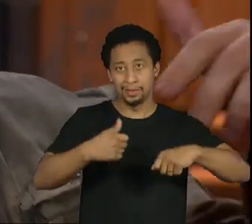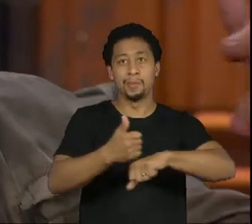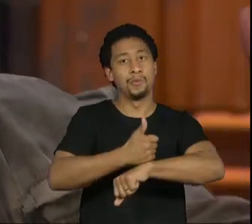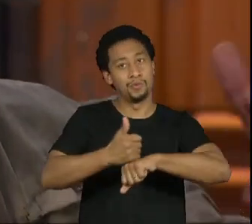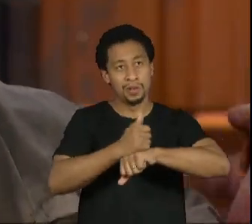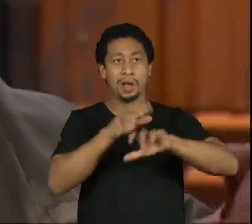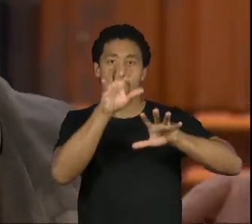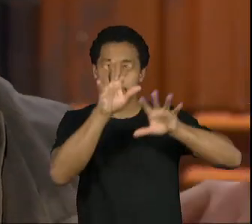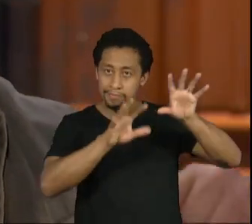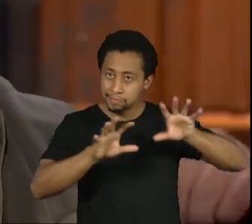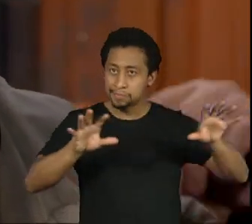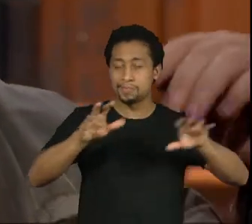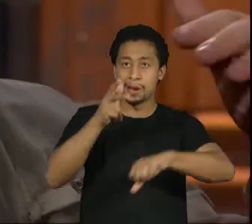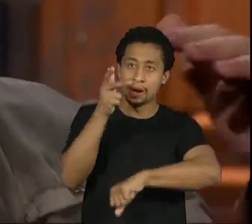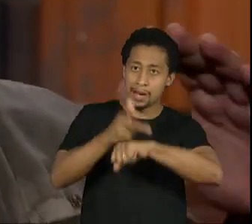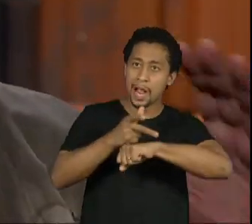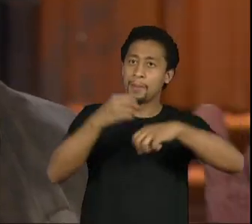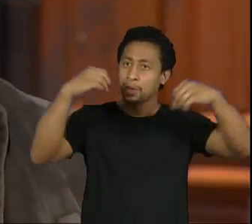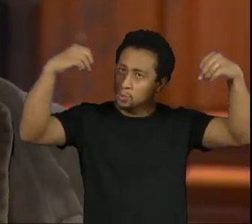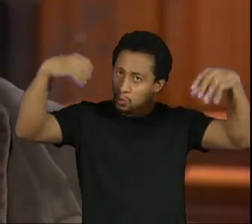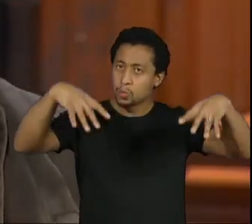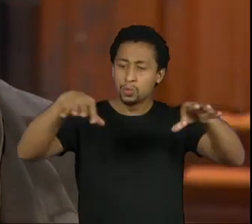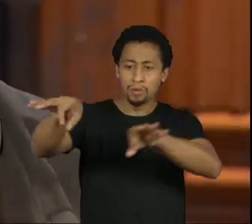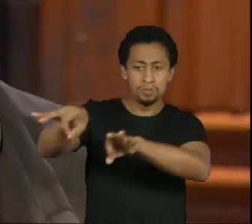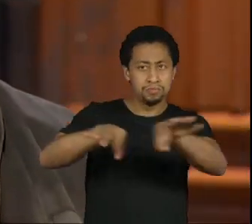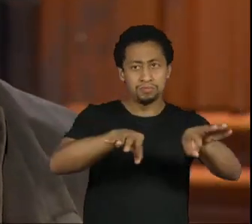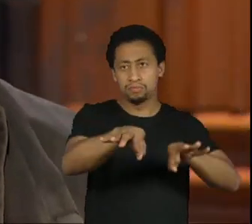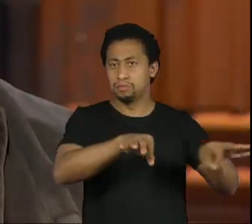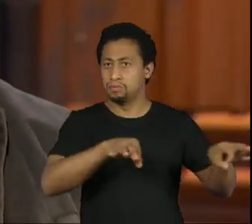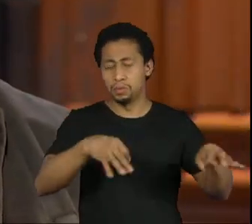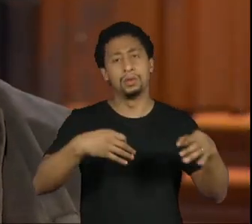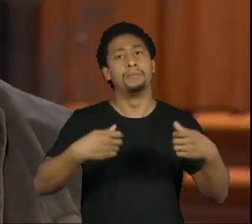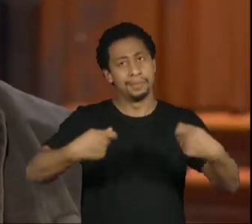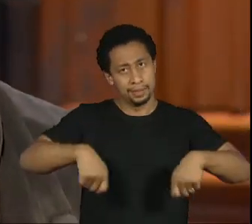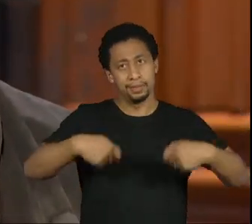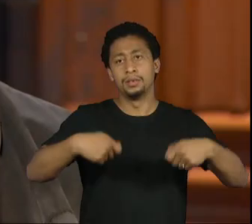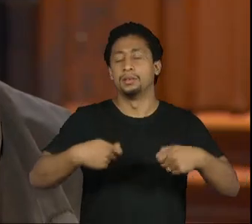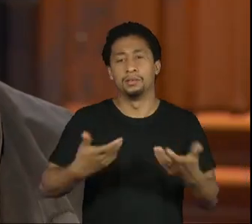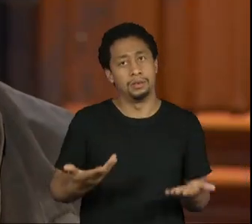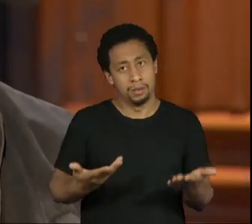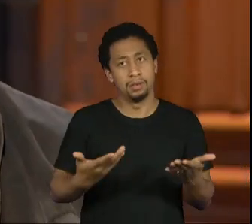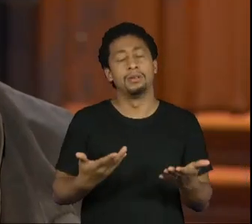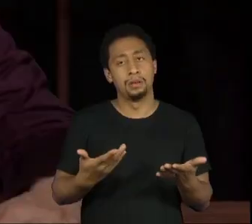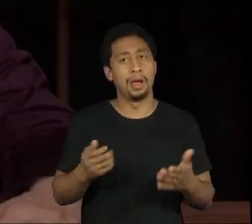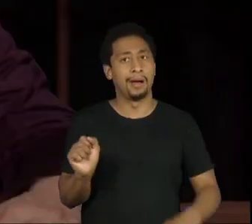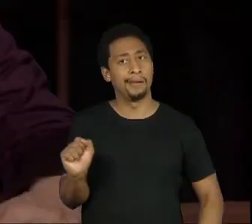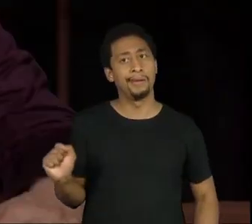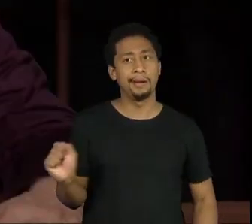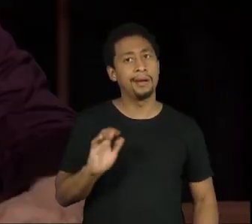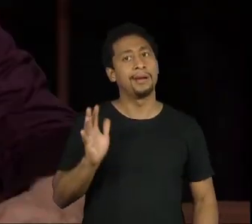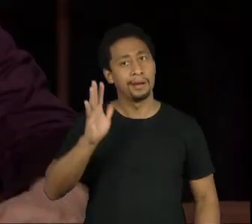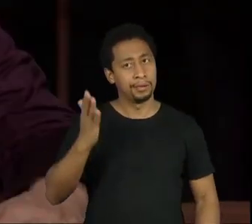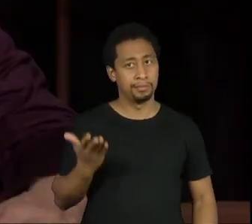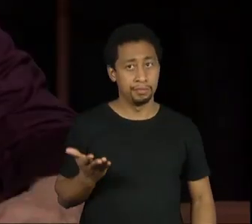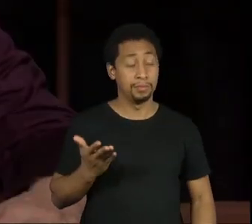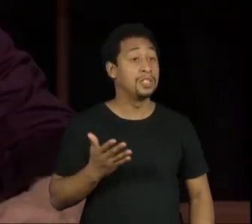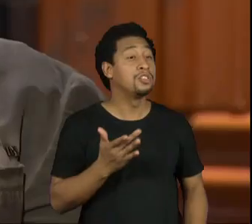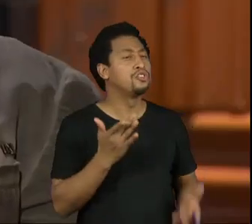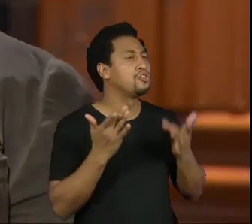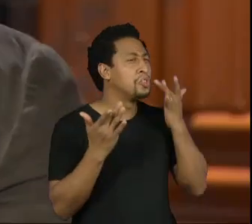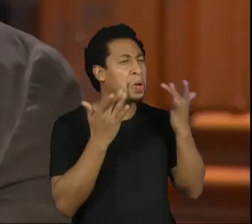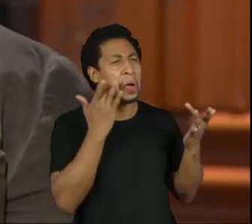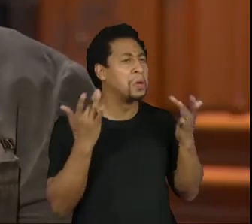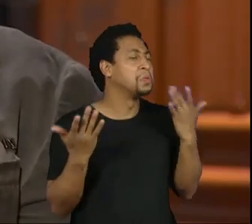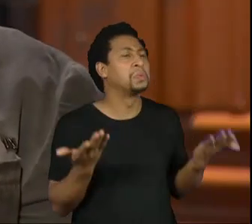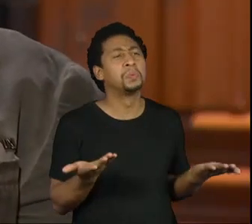câmera figurinista cenógrafo é todo mundo que encarece muito mais para trabalhar né e teatro então dá o que